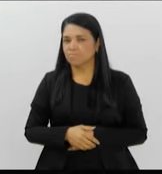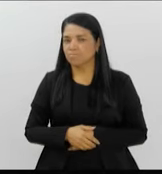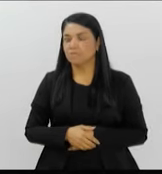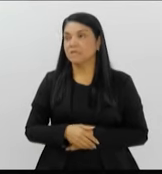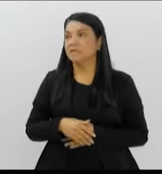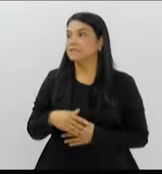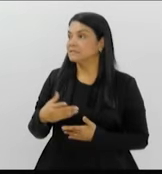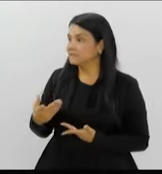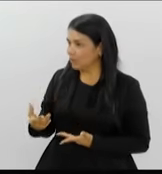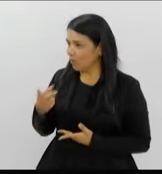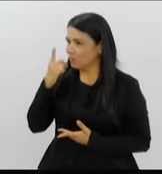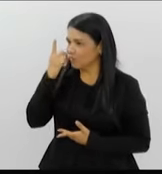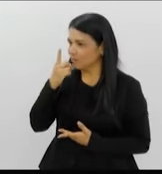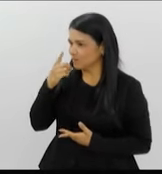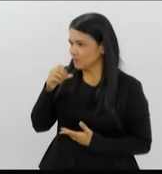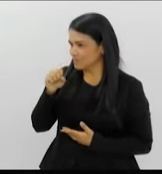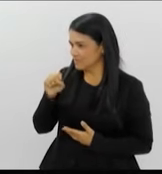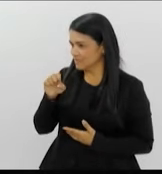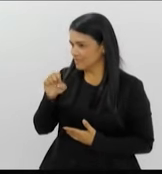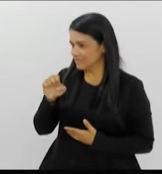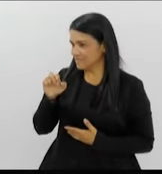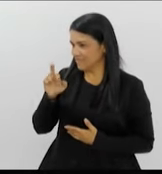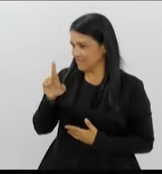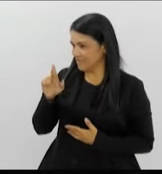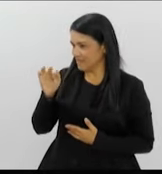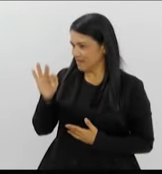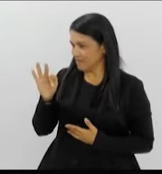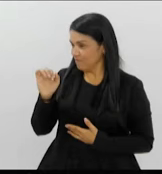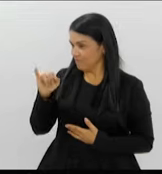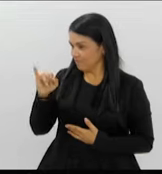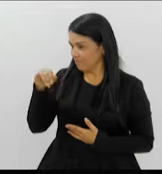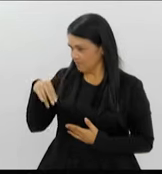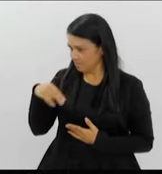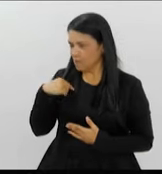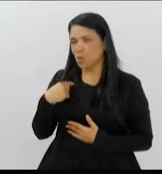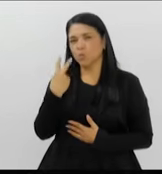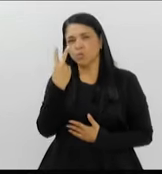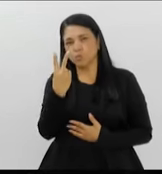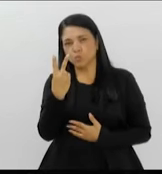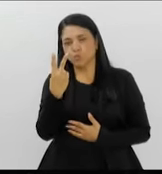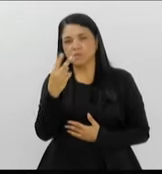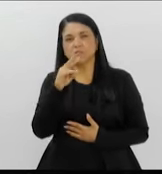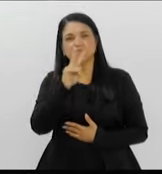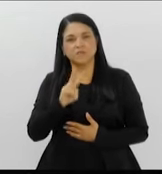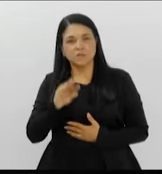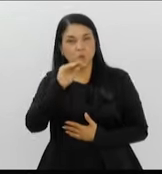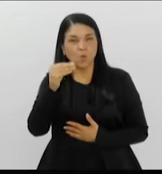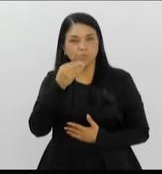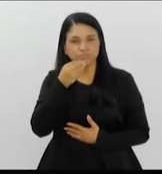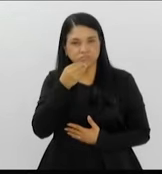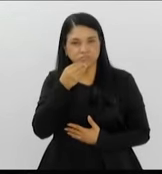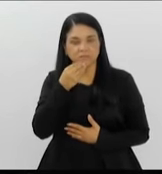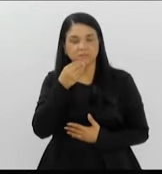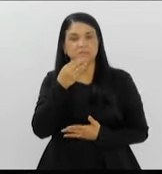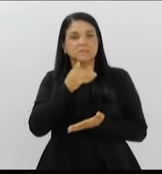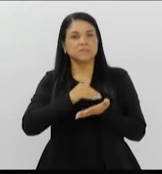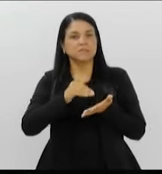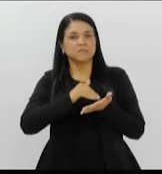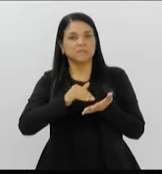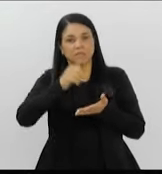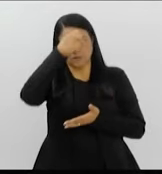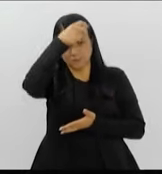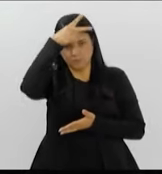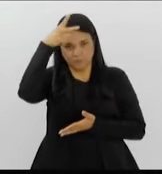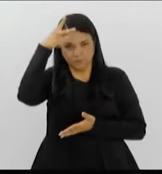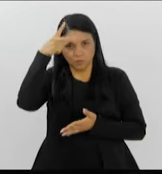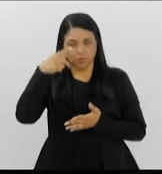Serafim, eu tive a oportunidade de 2 vezes ser secretário da prefeitura da cidade do Rio de Janeiro, antes de ser